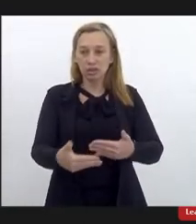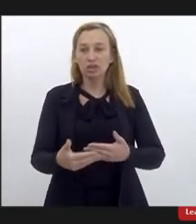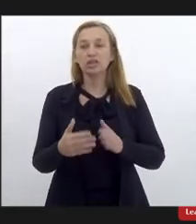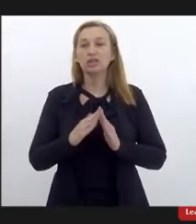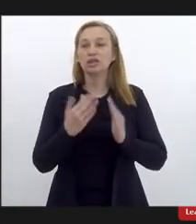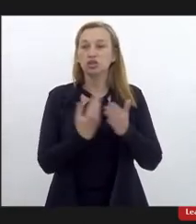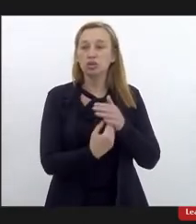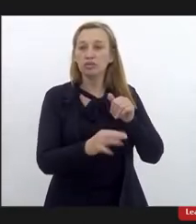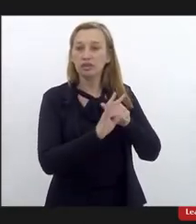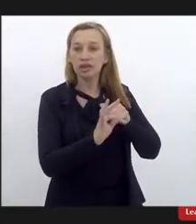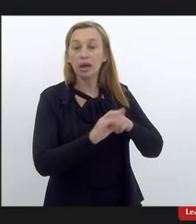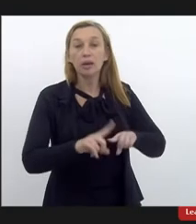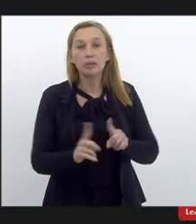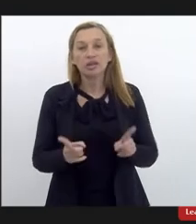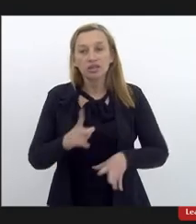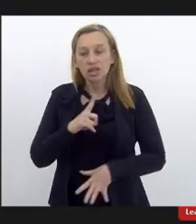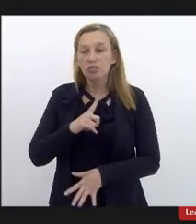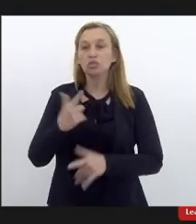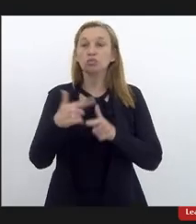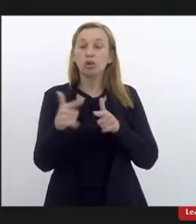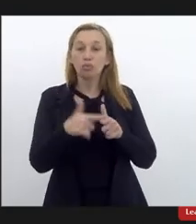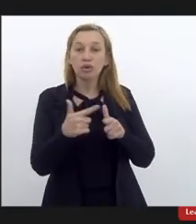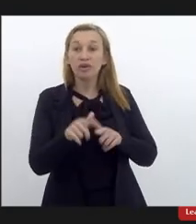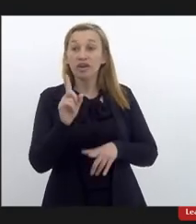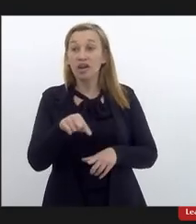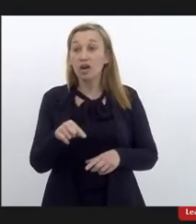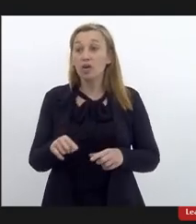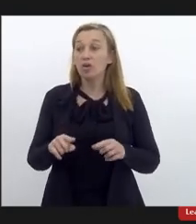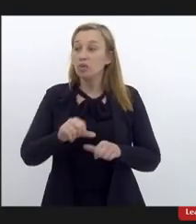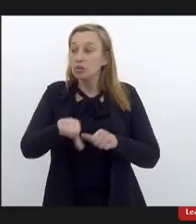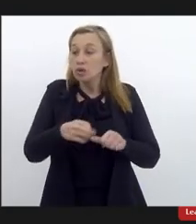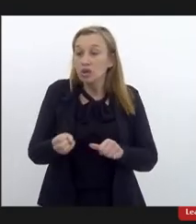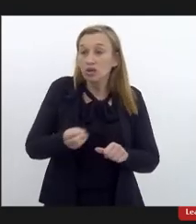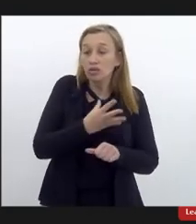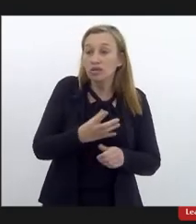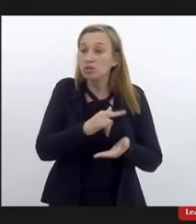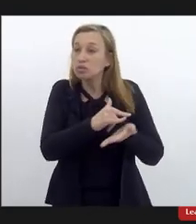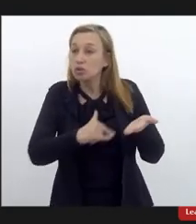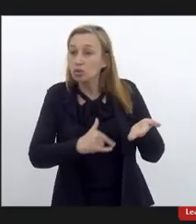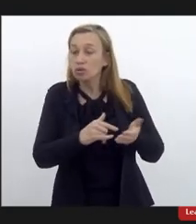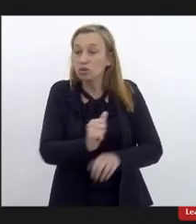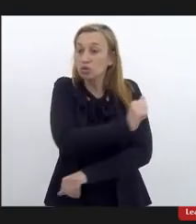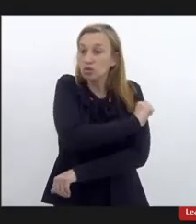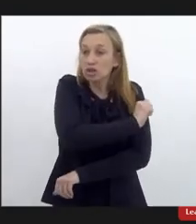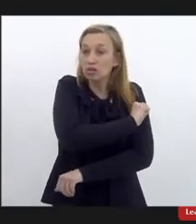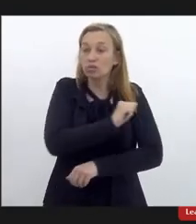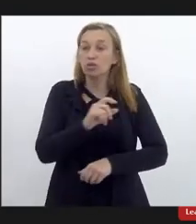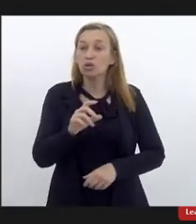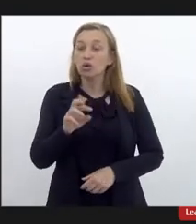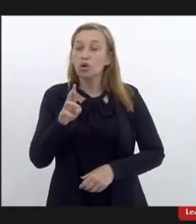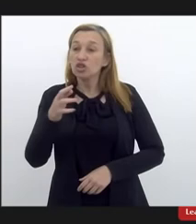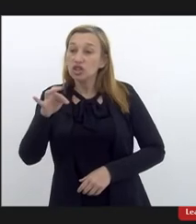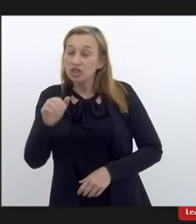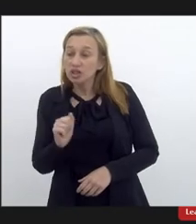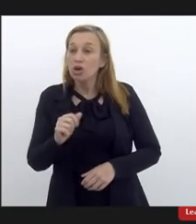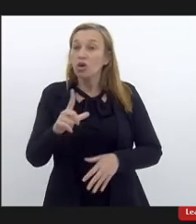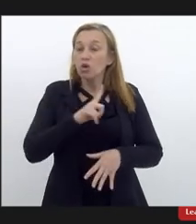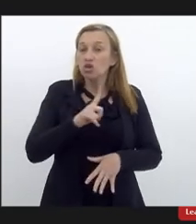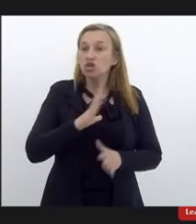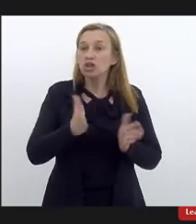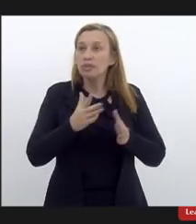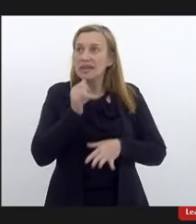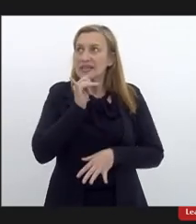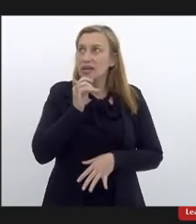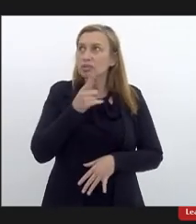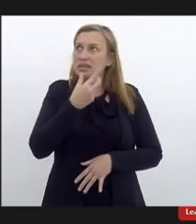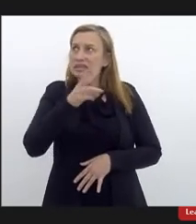FireTech, mas a gente ainda tem um problema, que é a questão de renovação da documentação dos alunos cotistas. Hoje nós temos, por exemplo, cerca